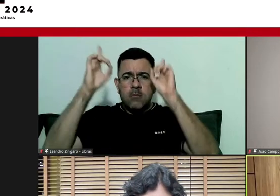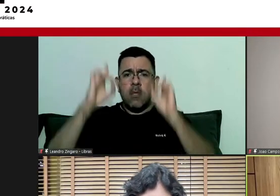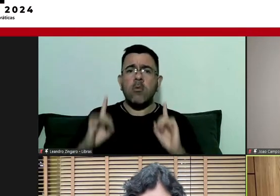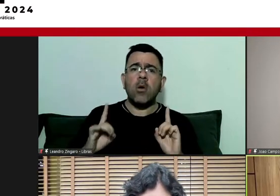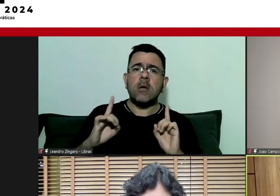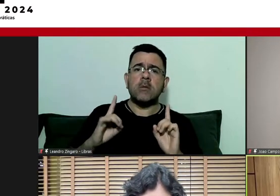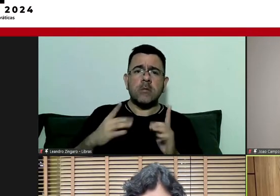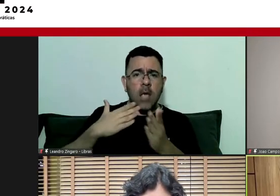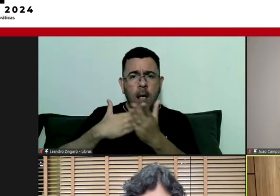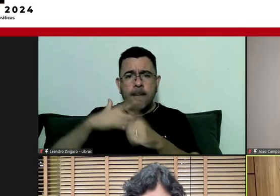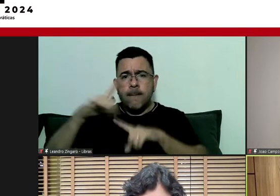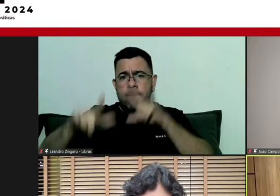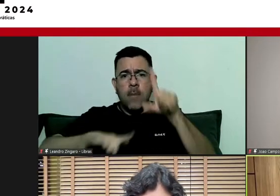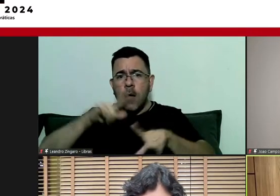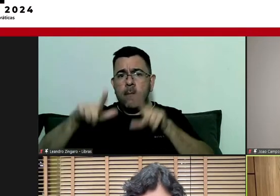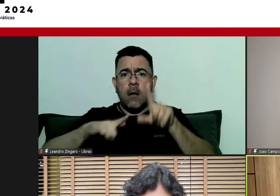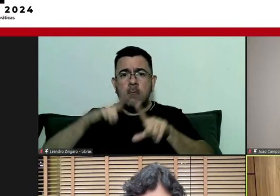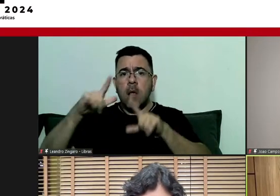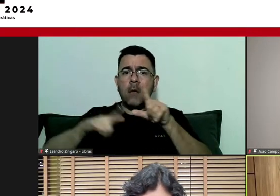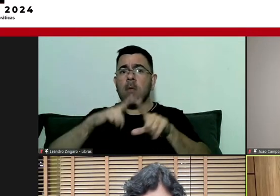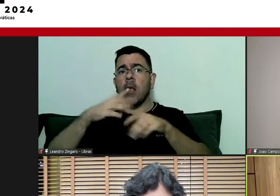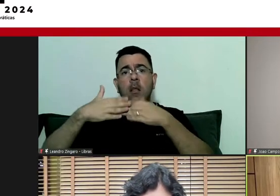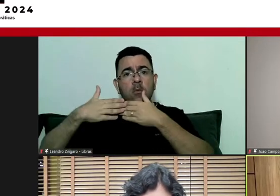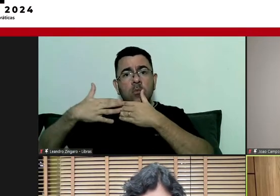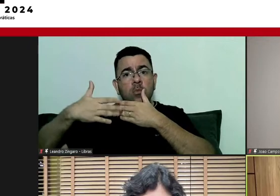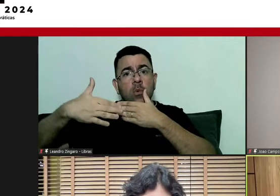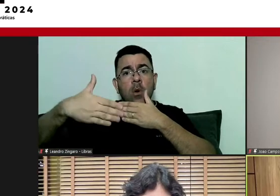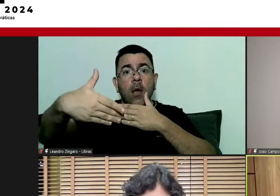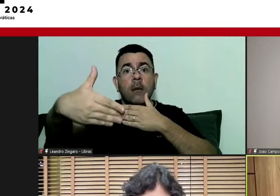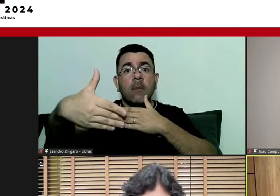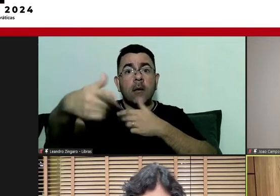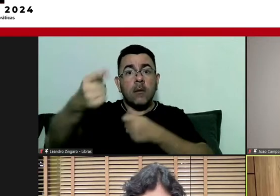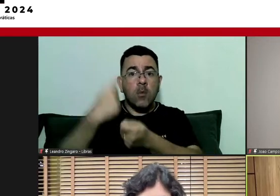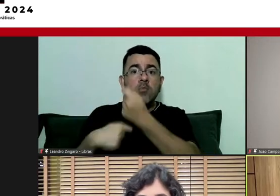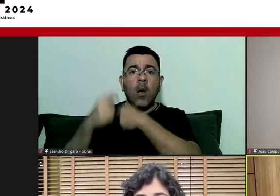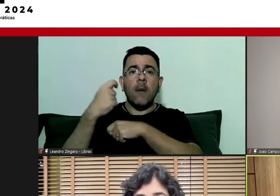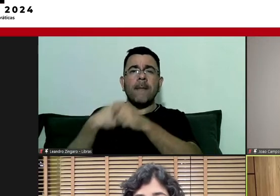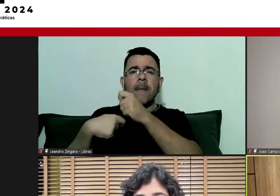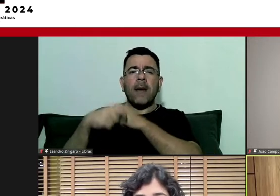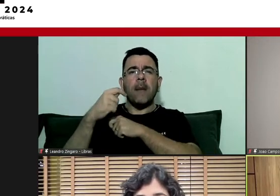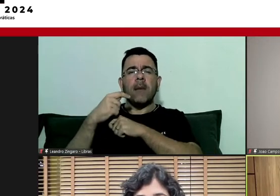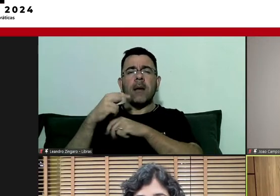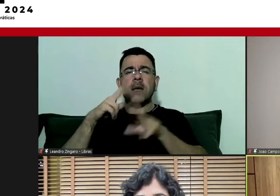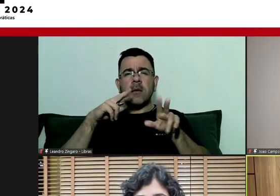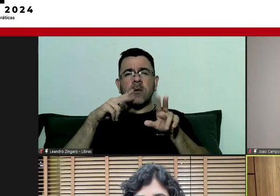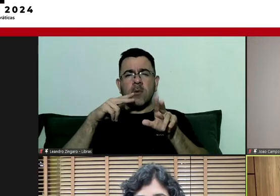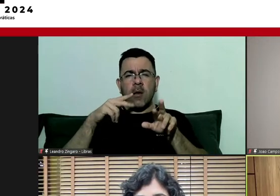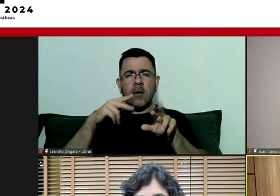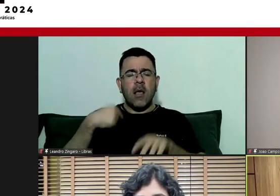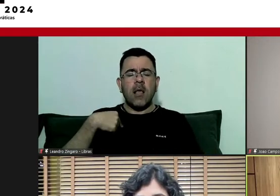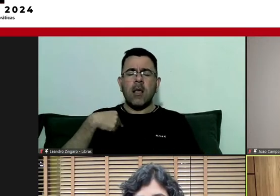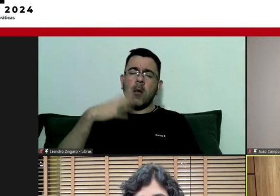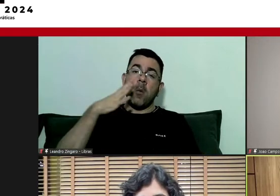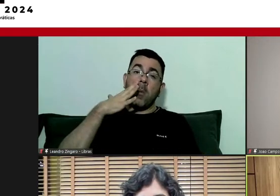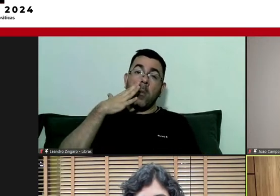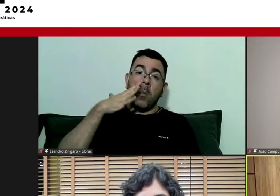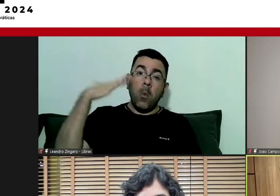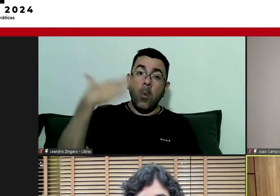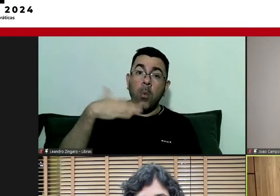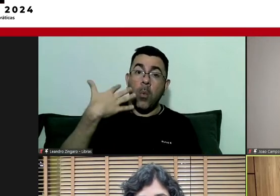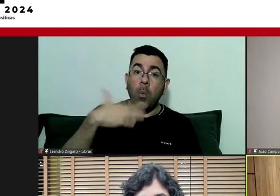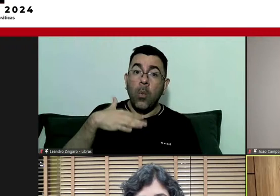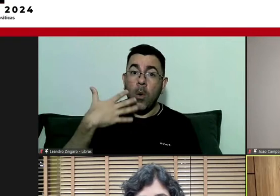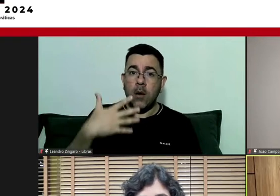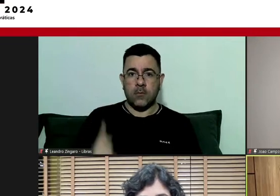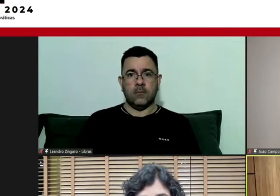democracia que ganha com uma com uma gestão como essa eu tô impressionado e eu eu sabia que o